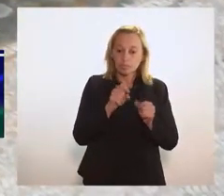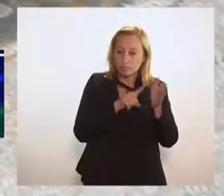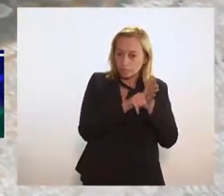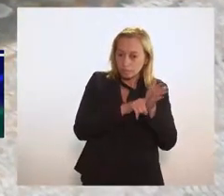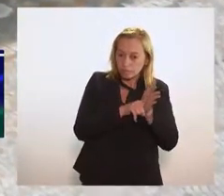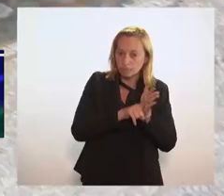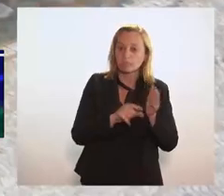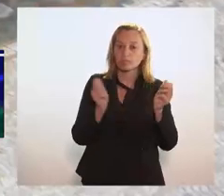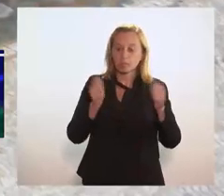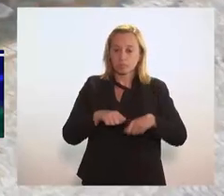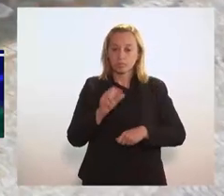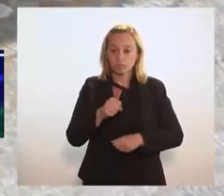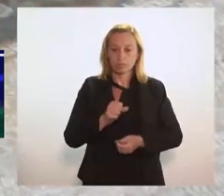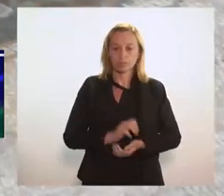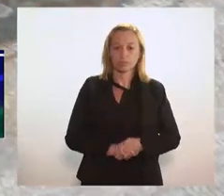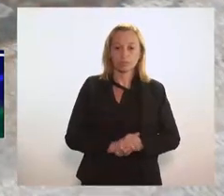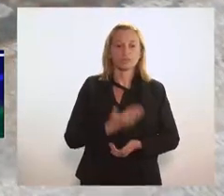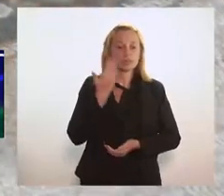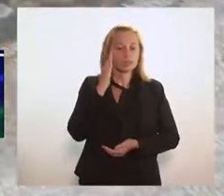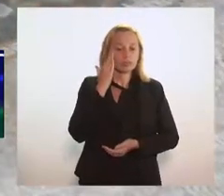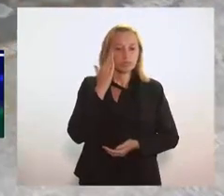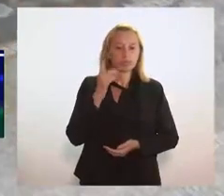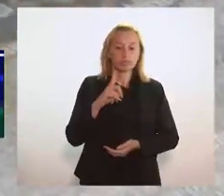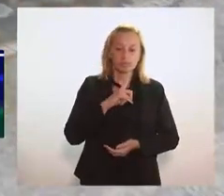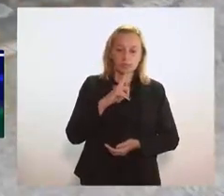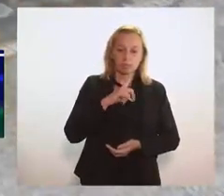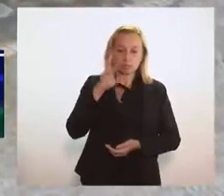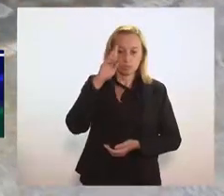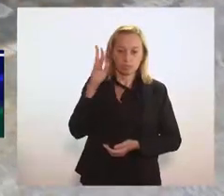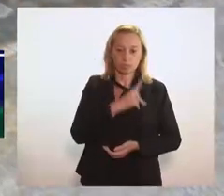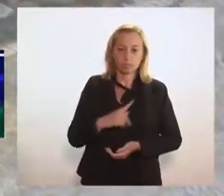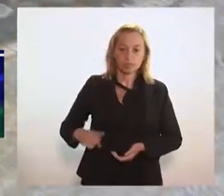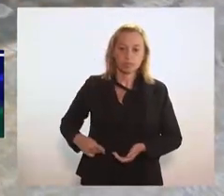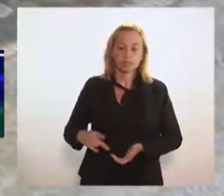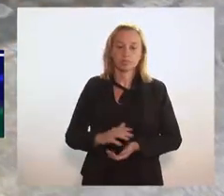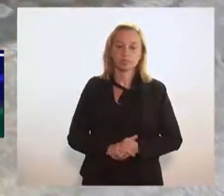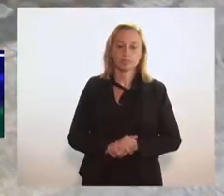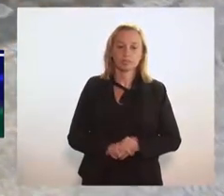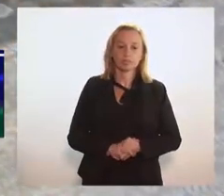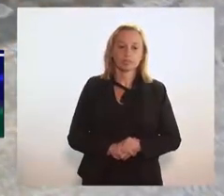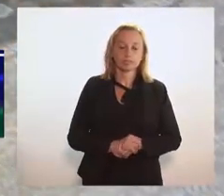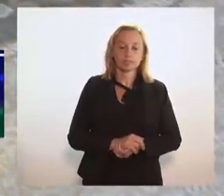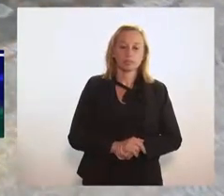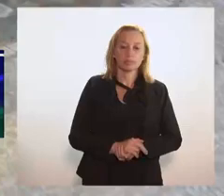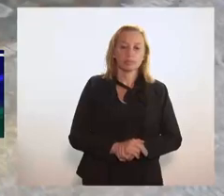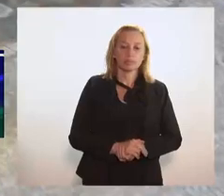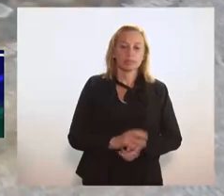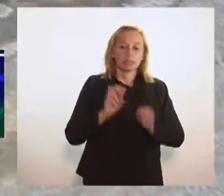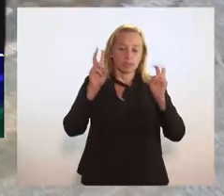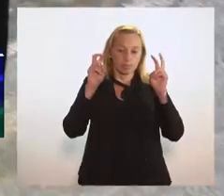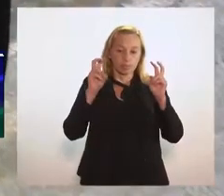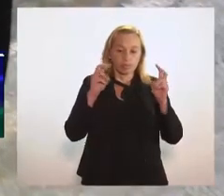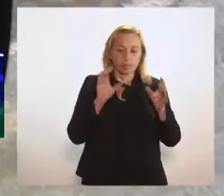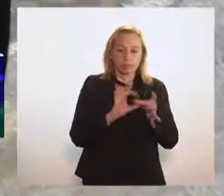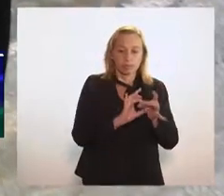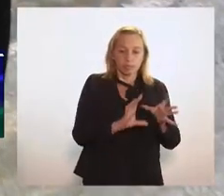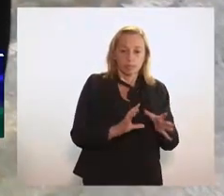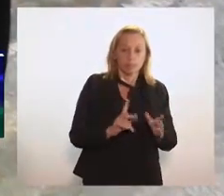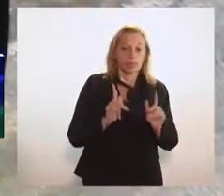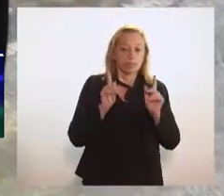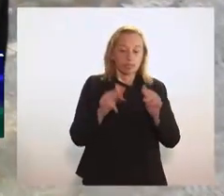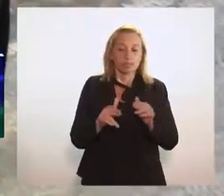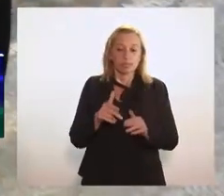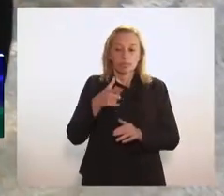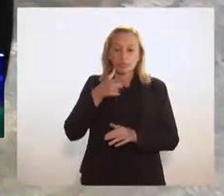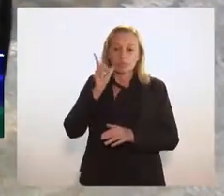a posteriori. O entendimento que eu tenho, senhor presidente, a respeito do autorizativo é o mesmo de ontem, e